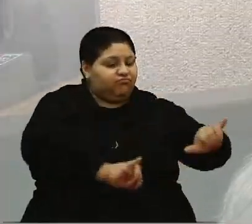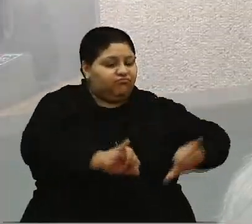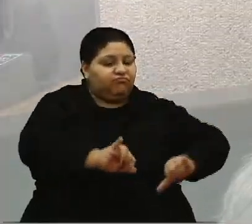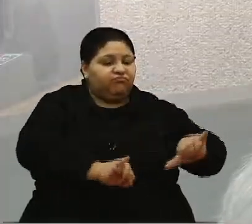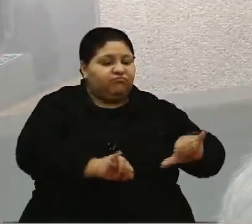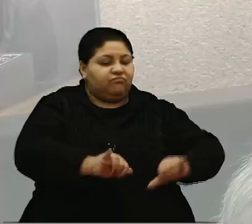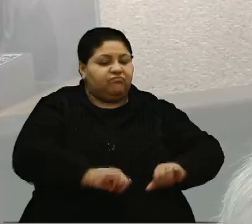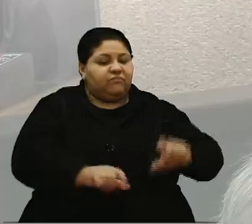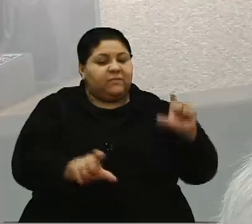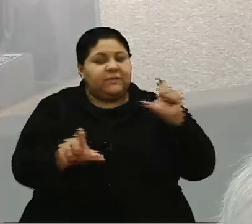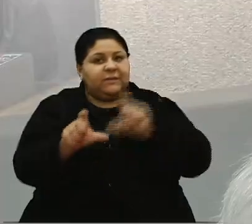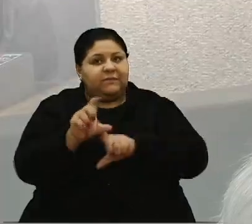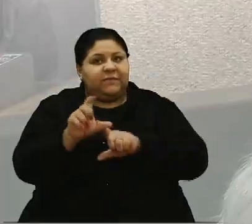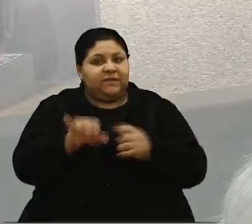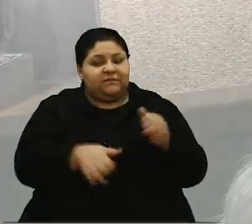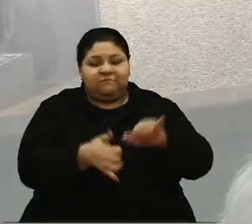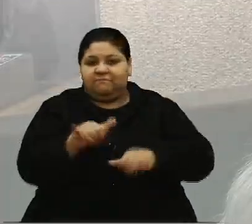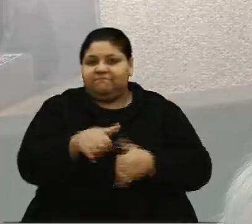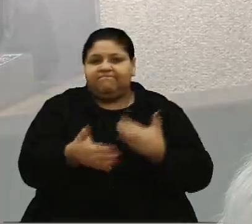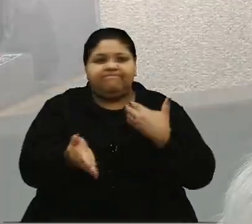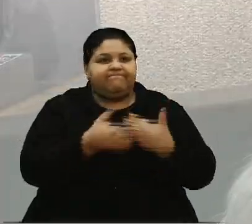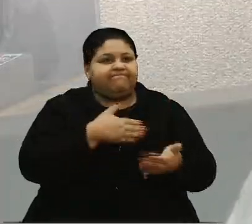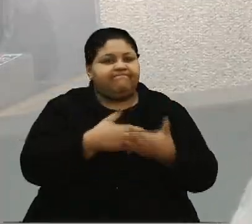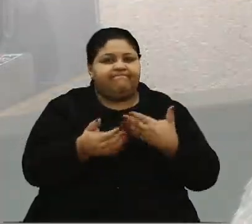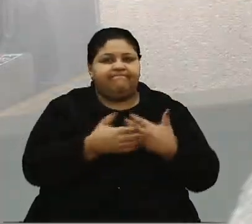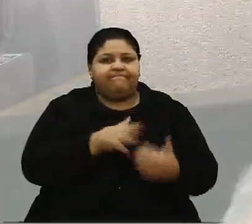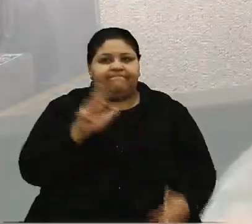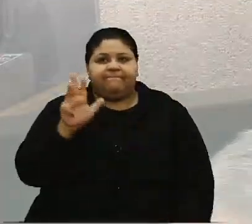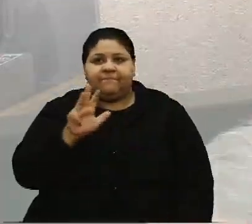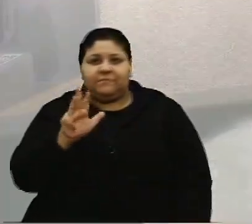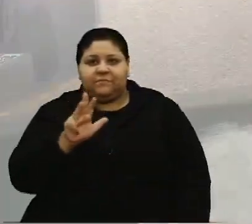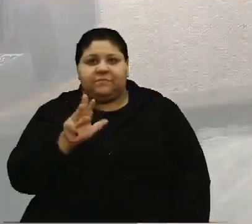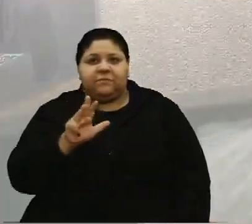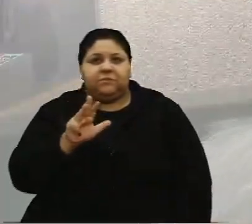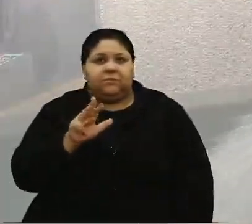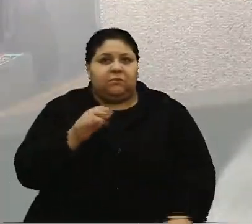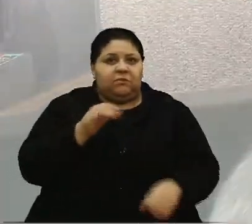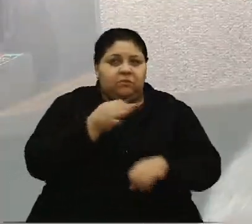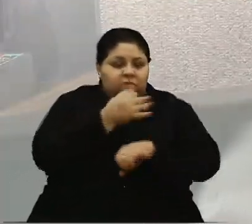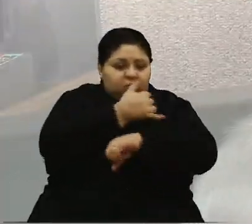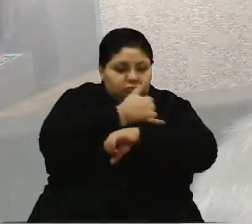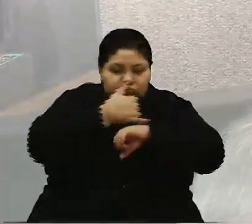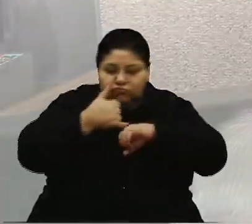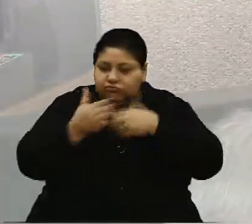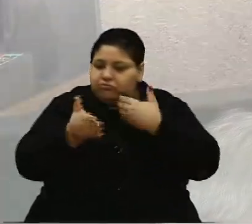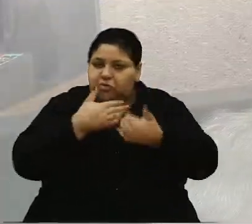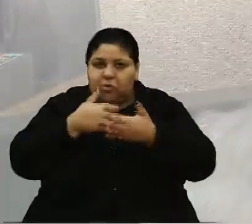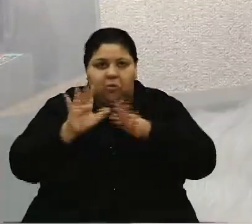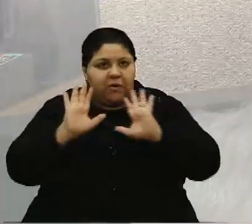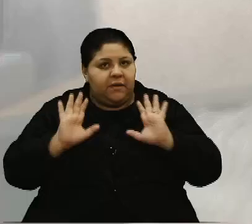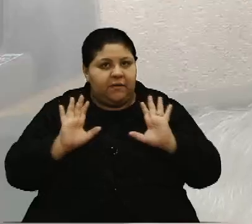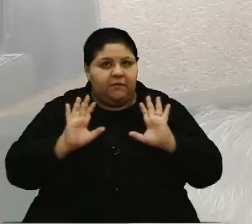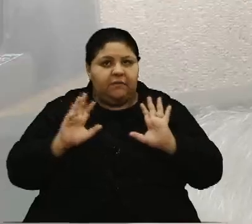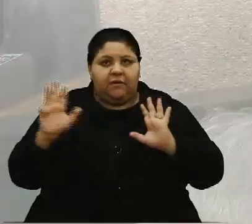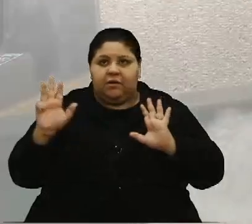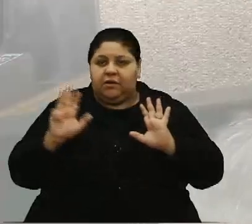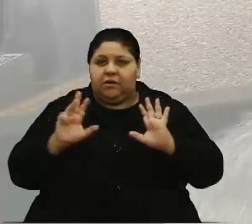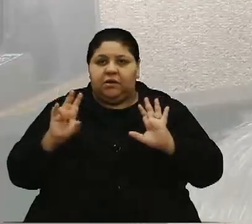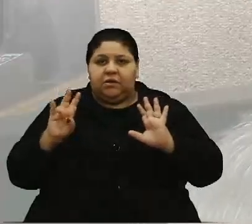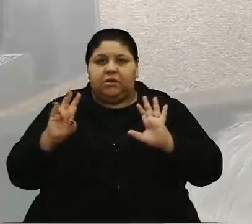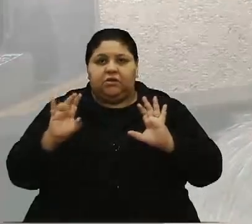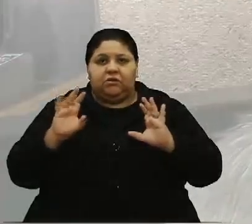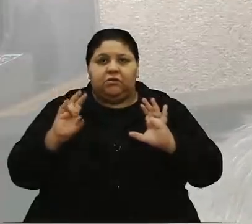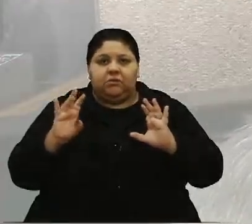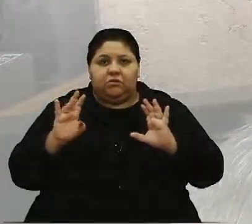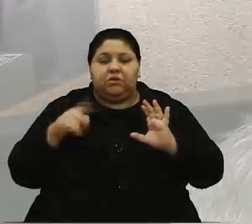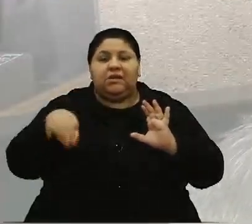da dependência química. Não importa se é maconha, se é cocaína, qual que seja a droga lícita, a gente sabe